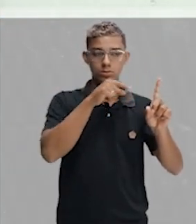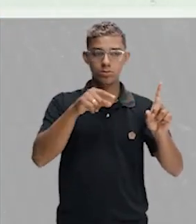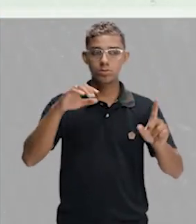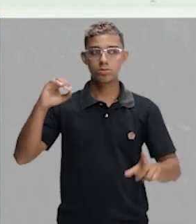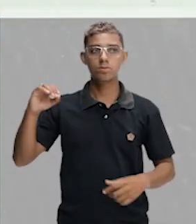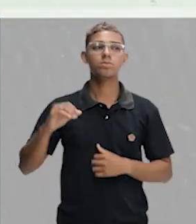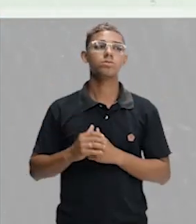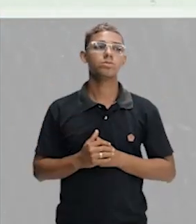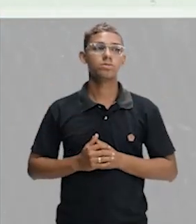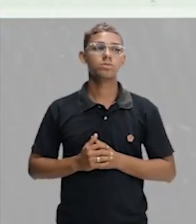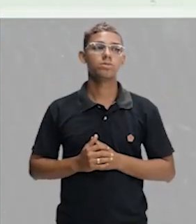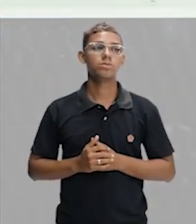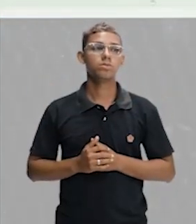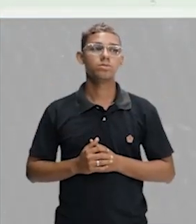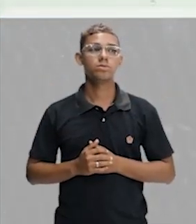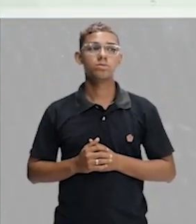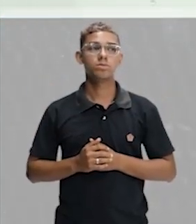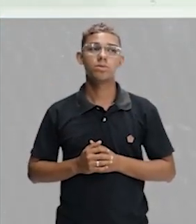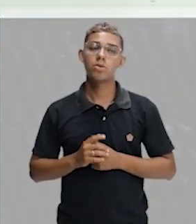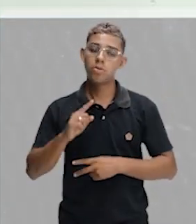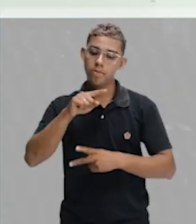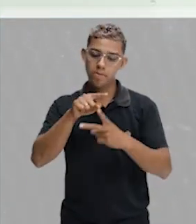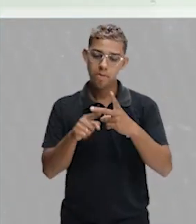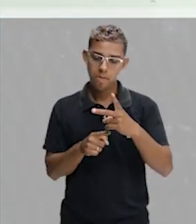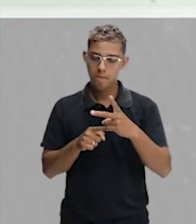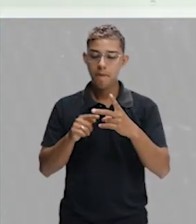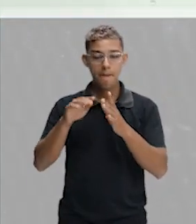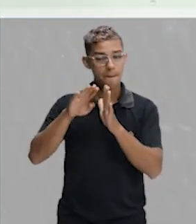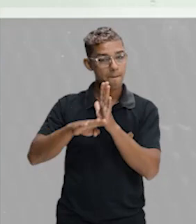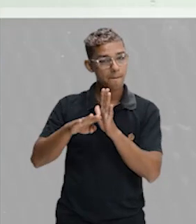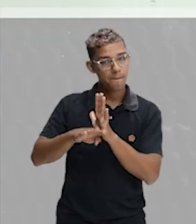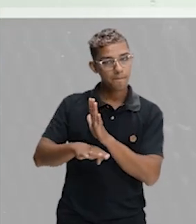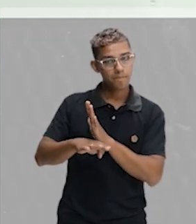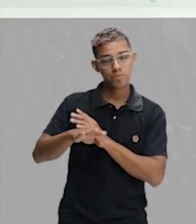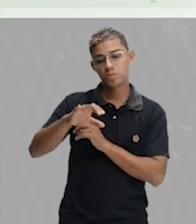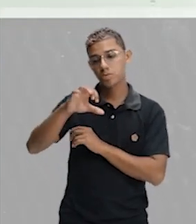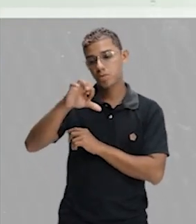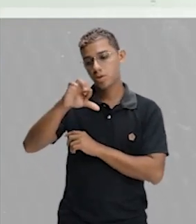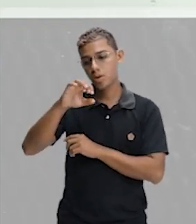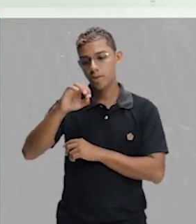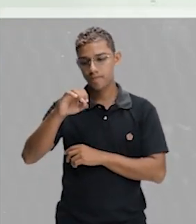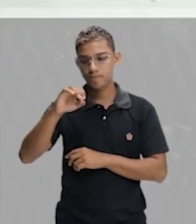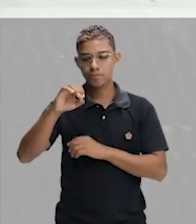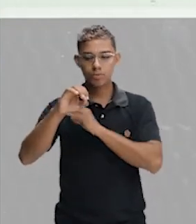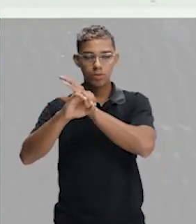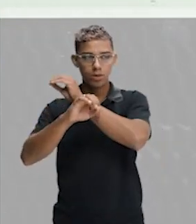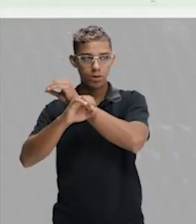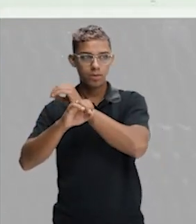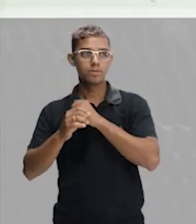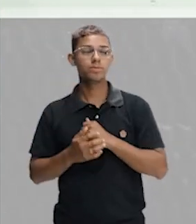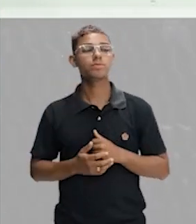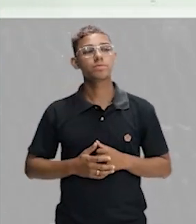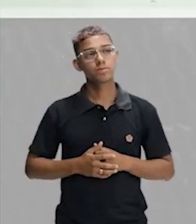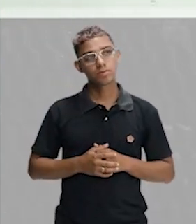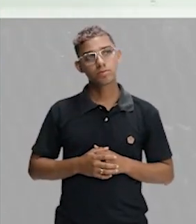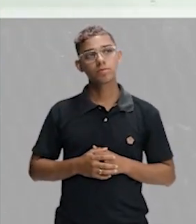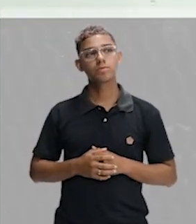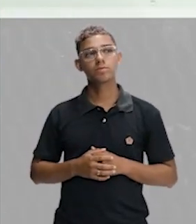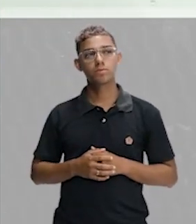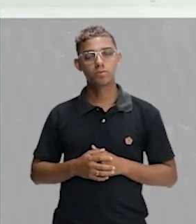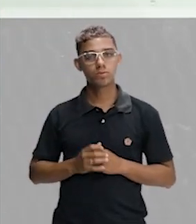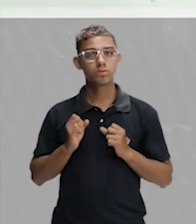dizer que o ângulo ele é um ângulo menor do que é 90 e antes zero e 90 certo beleza pessoal Então